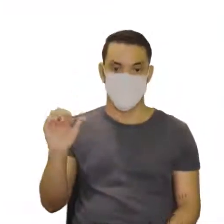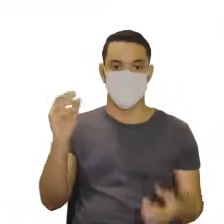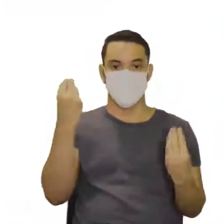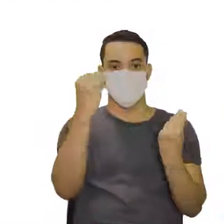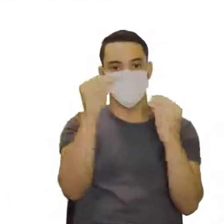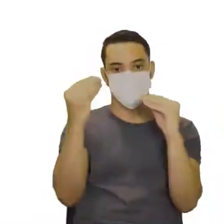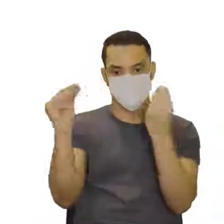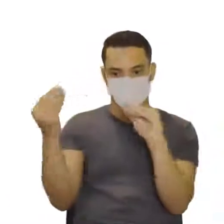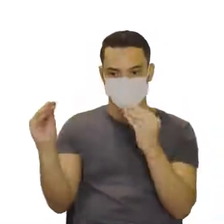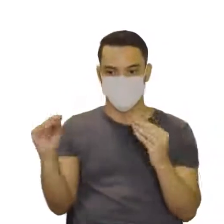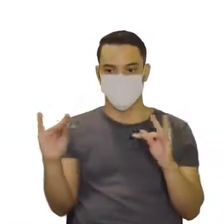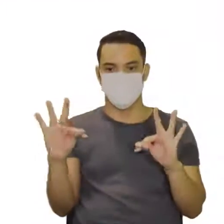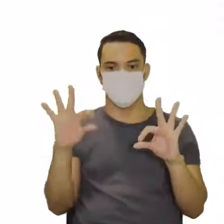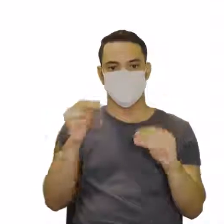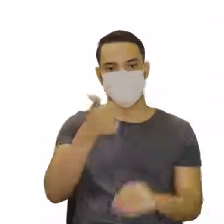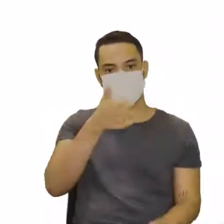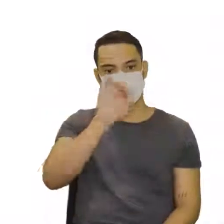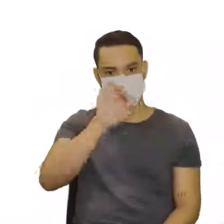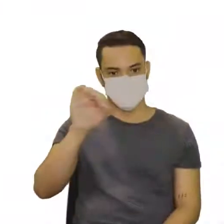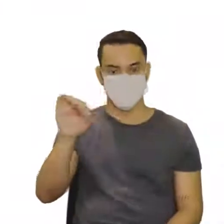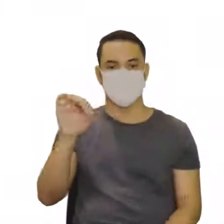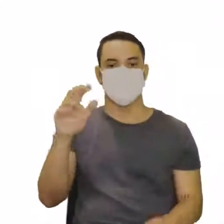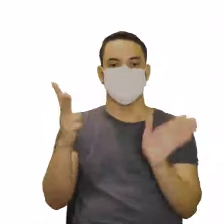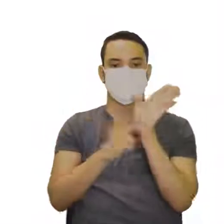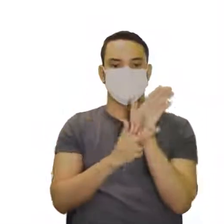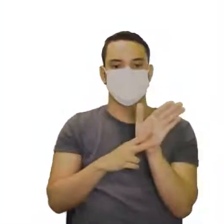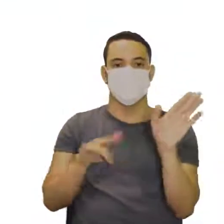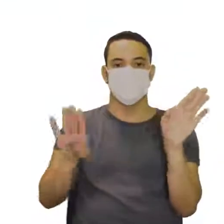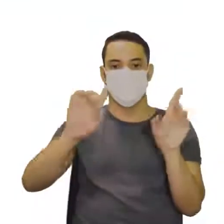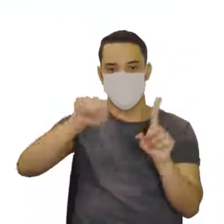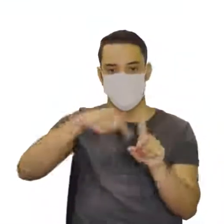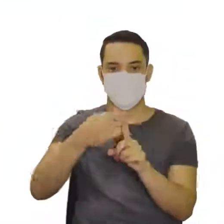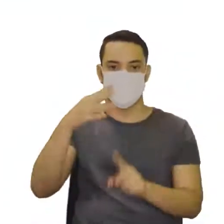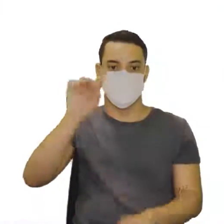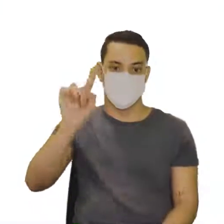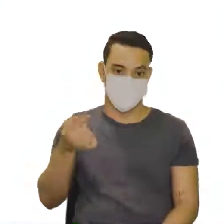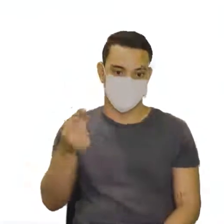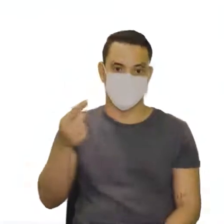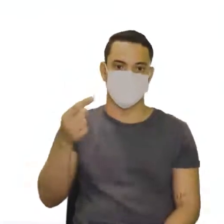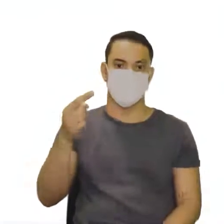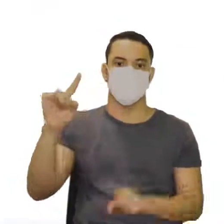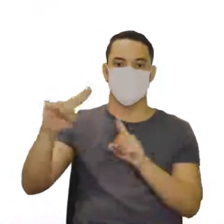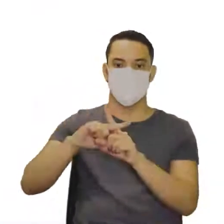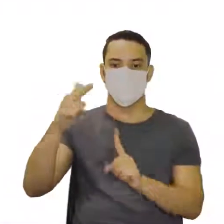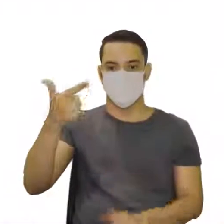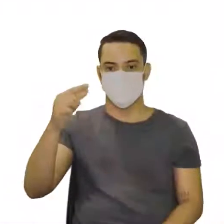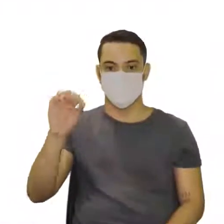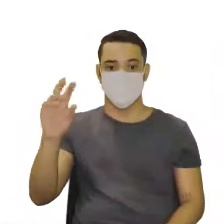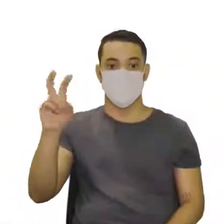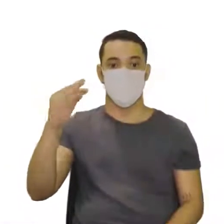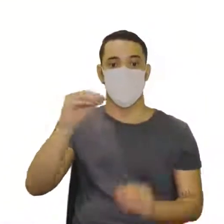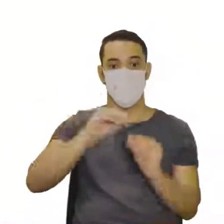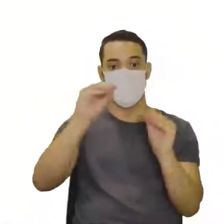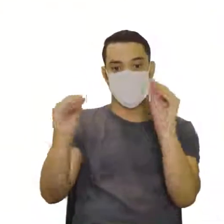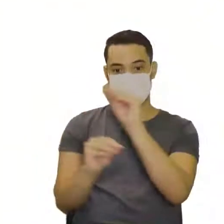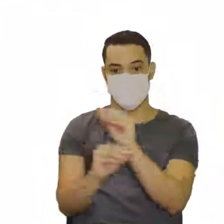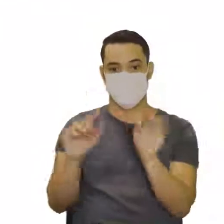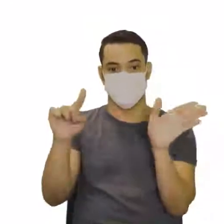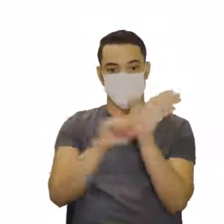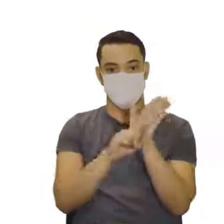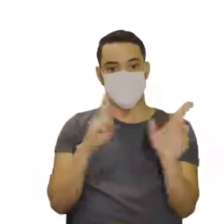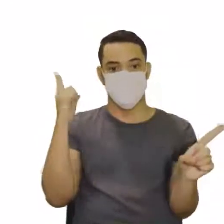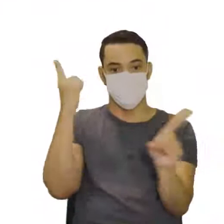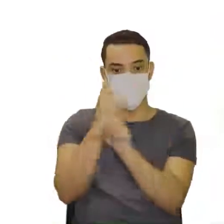a tensão que ele está ligado, a resistência à corrente, vou ali passar, ó, subtraindo e vou